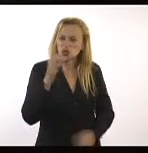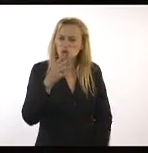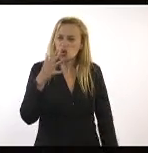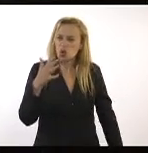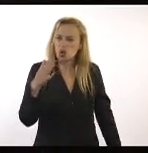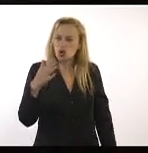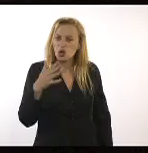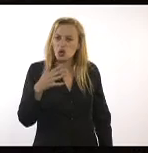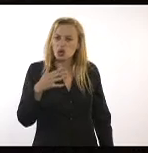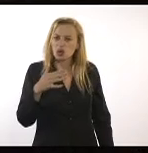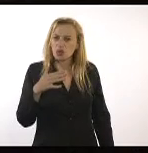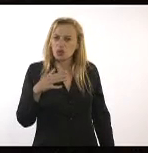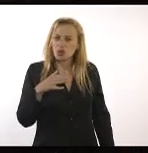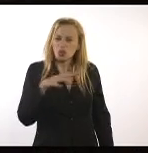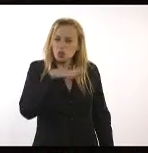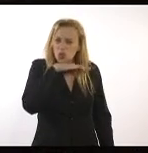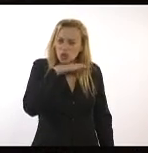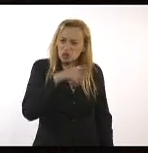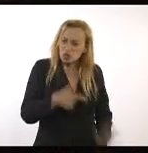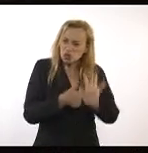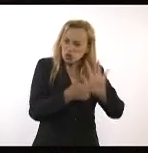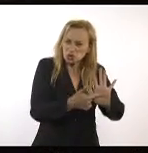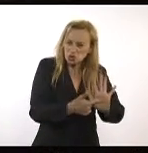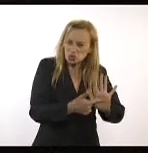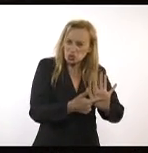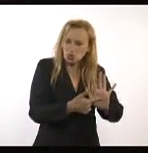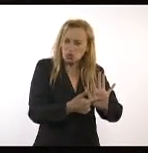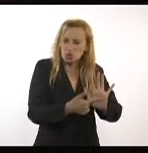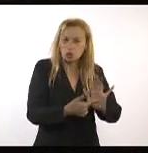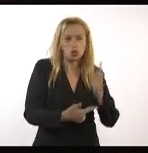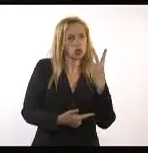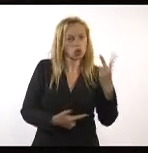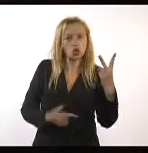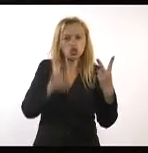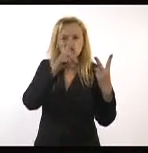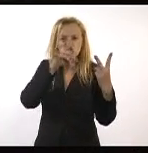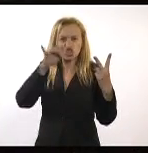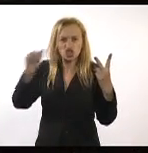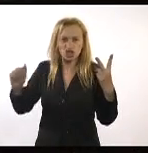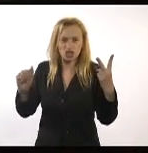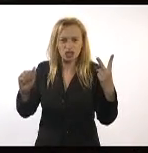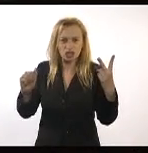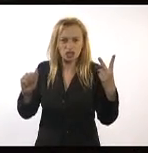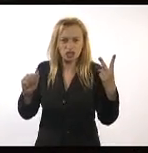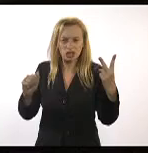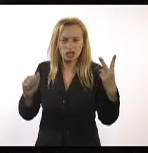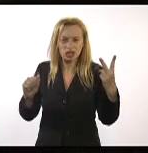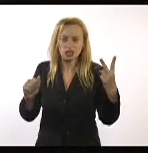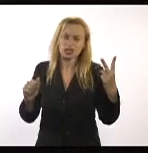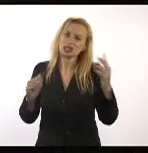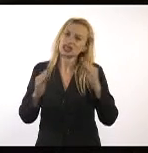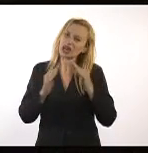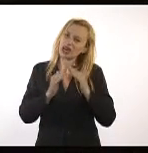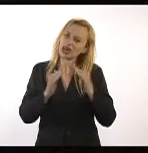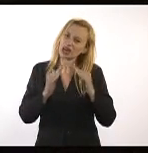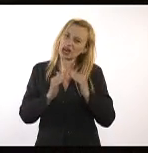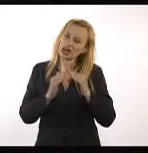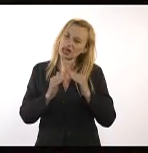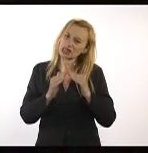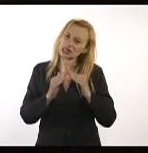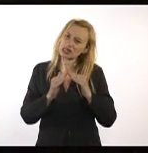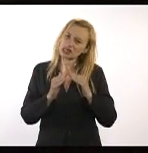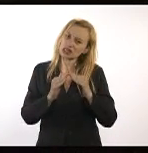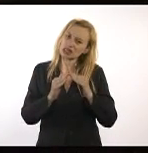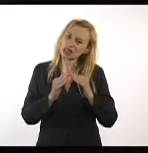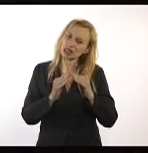imprensa vem relatando ainda ficou dois dias na casa deste criminoso